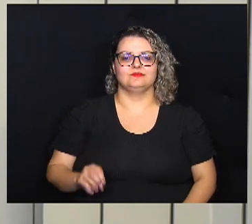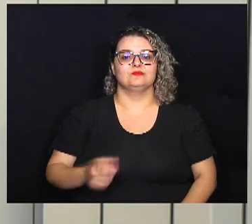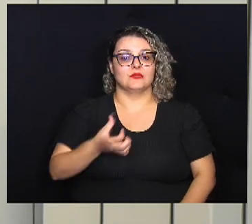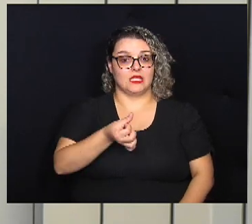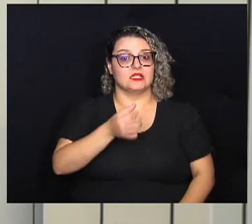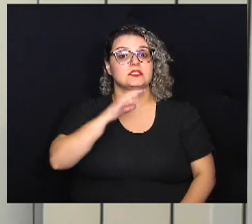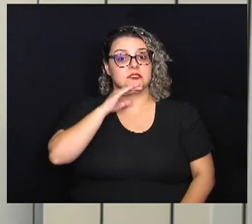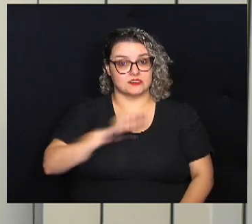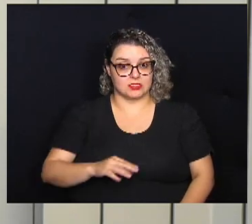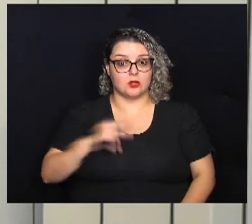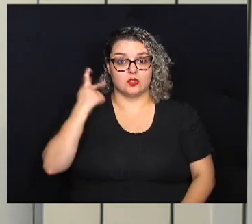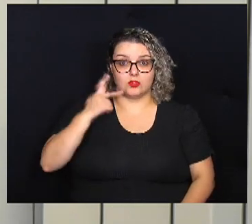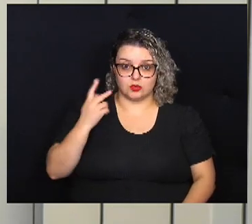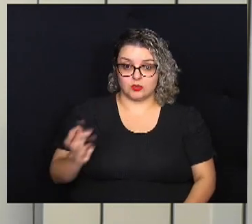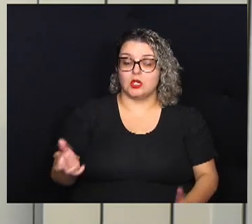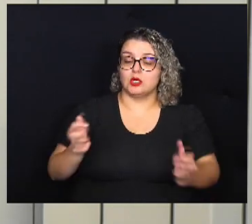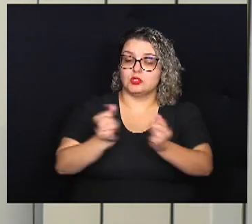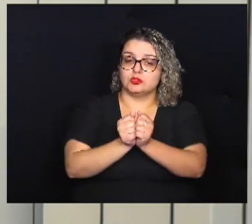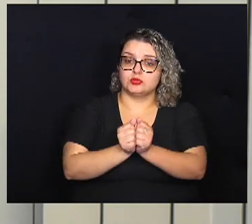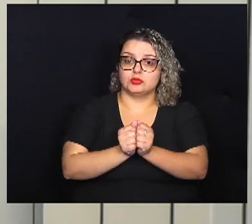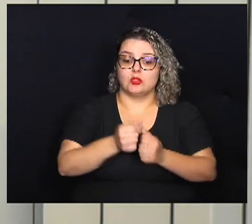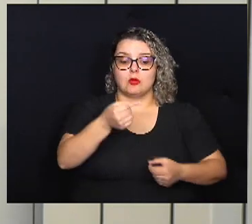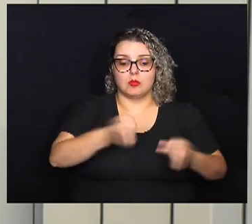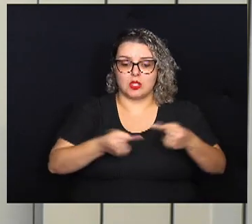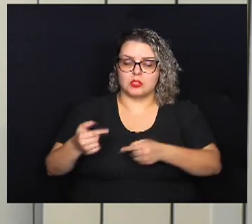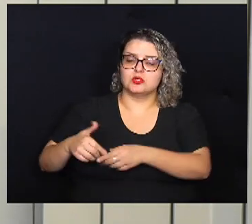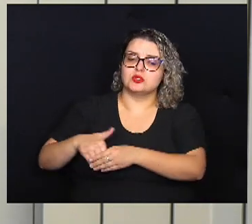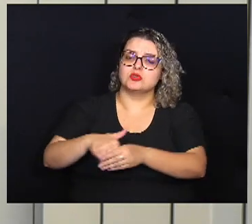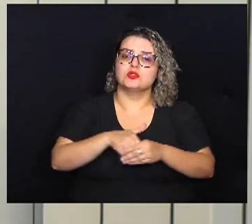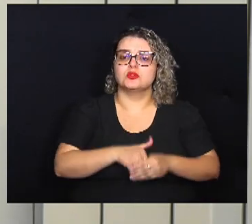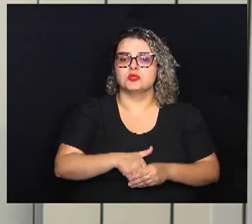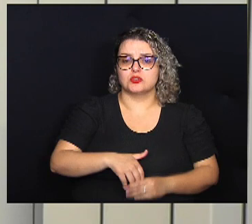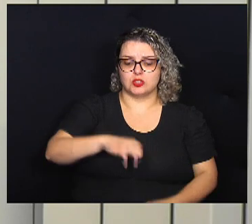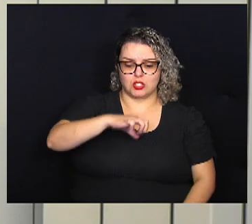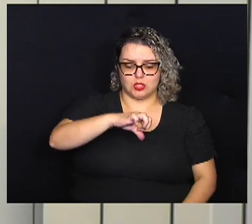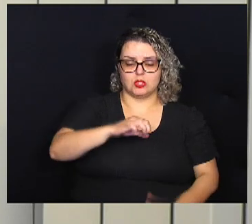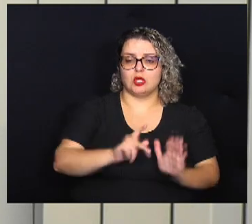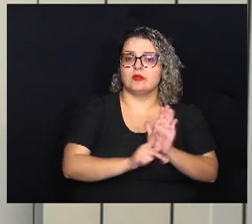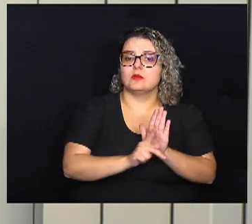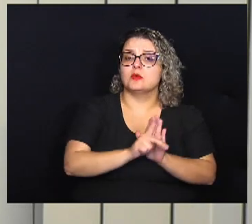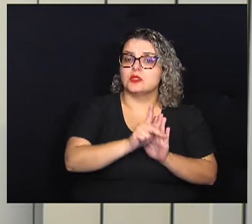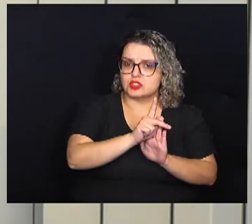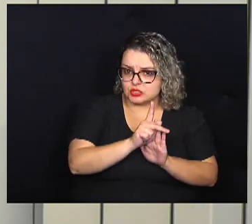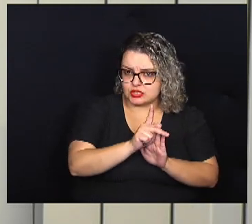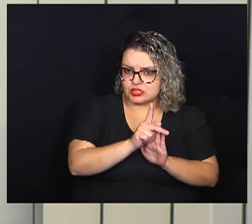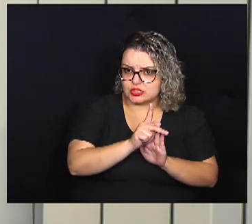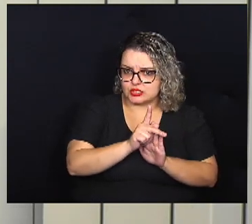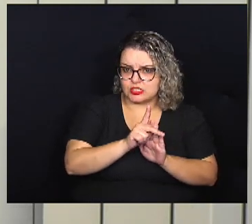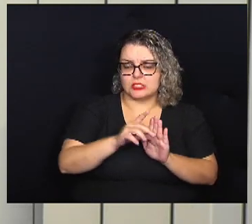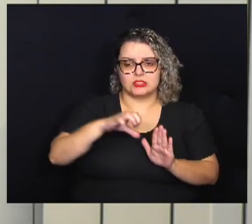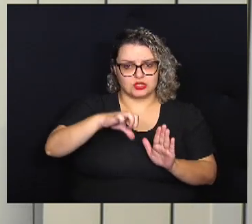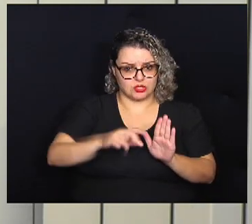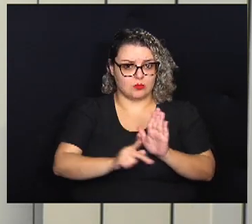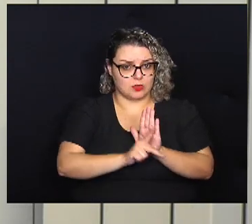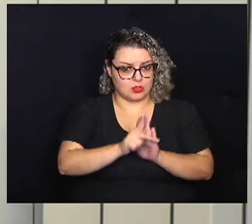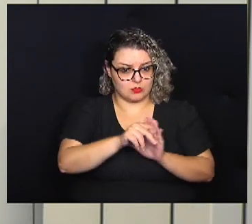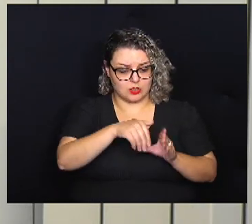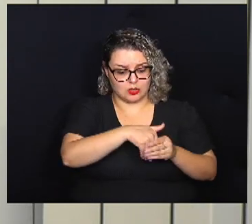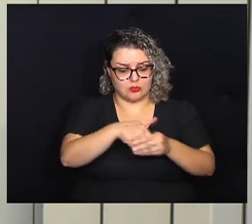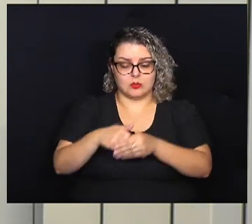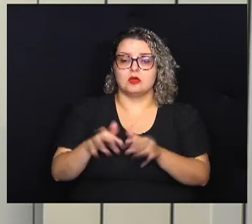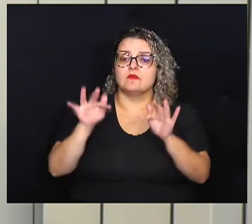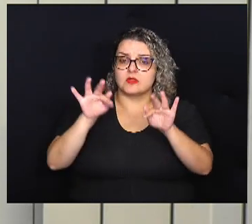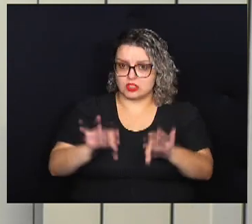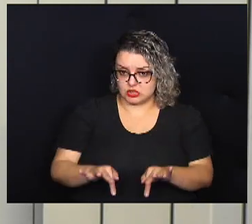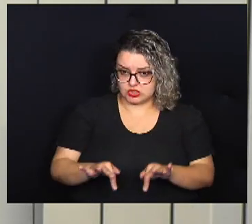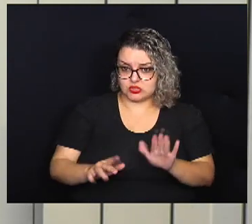tarde, os vereadores vão se reunir para discutir e votar 9 projetos. Entre eles está em votação final